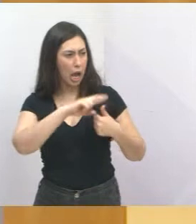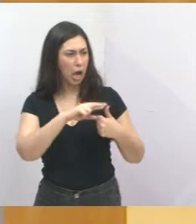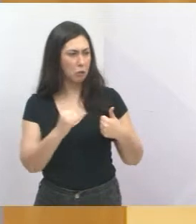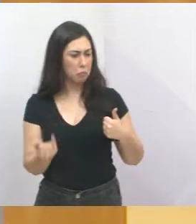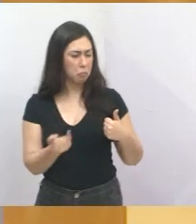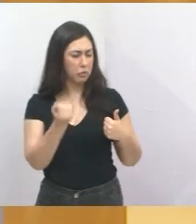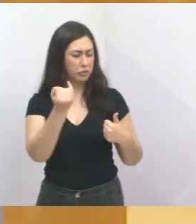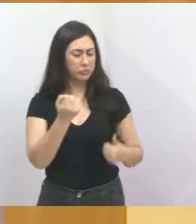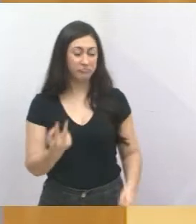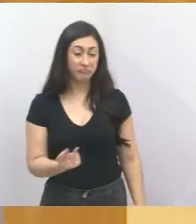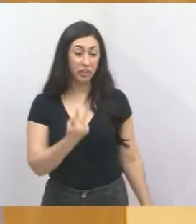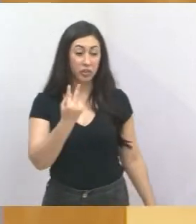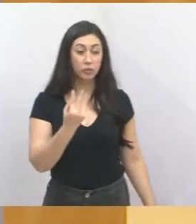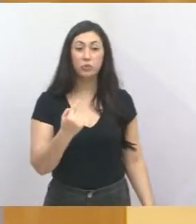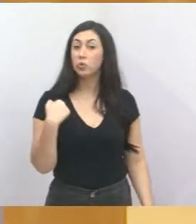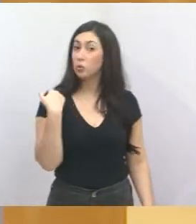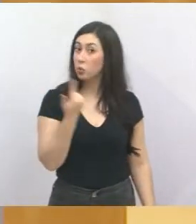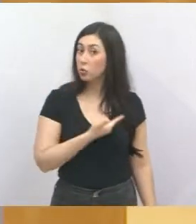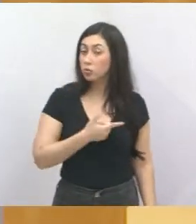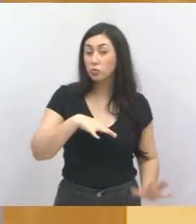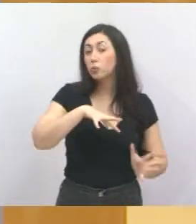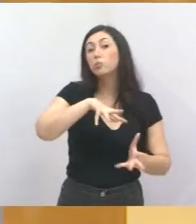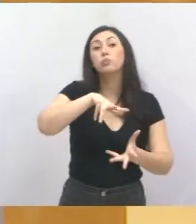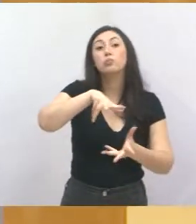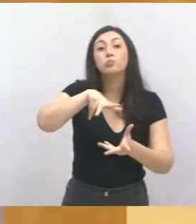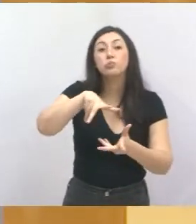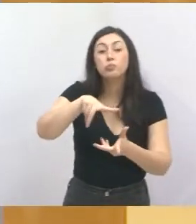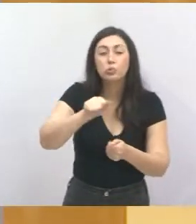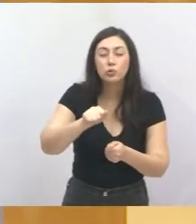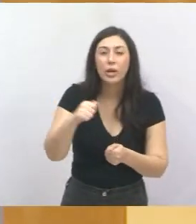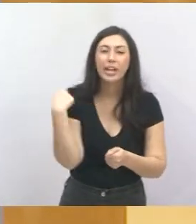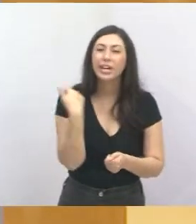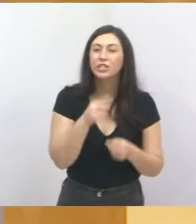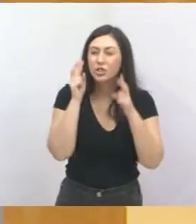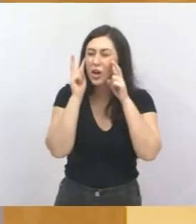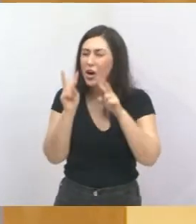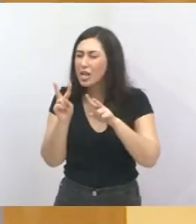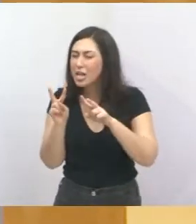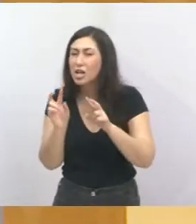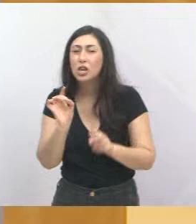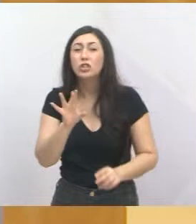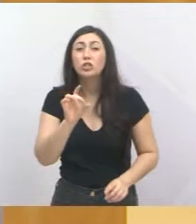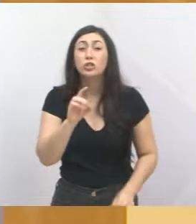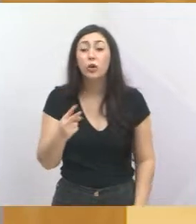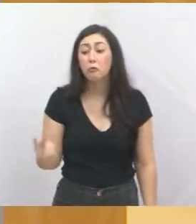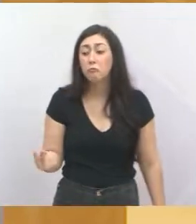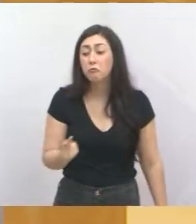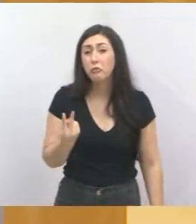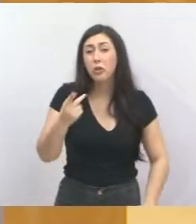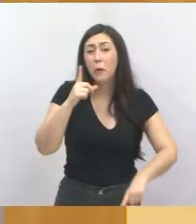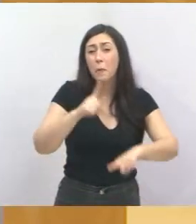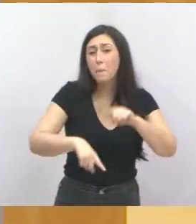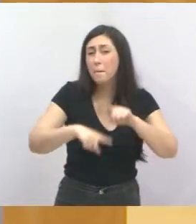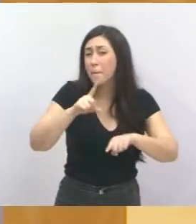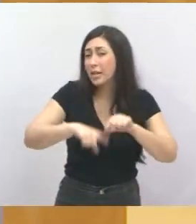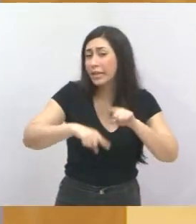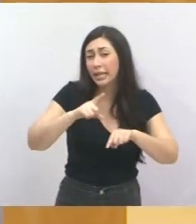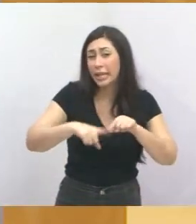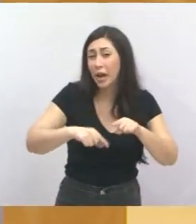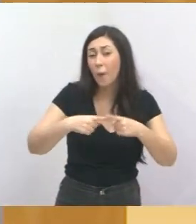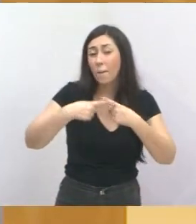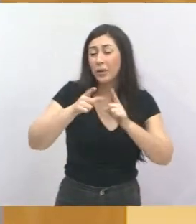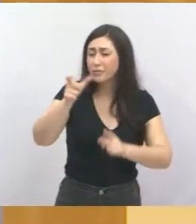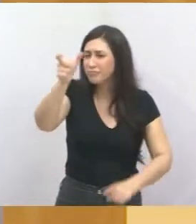Esse é o mundo que nós vivemos hoje, né? O mundo de se atribuir valor à pessoa, não pelo que ela realmente